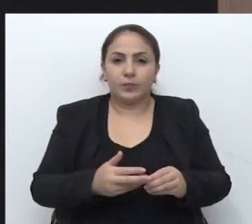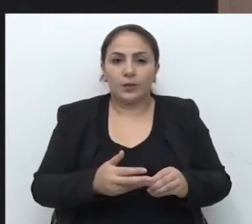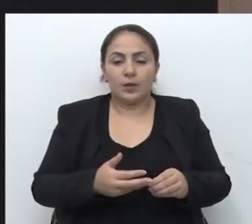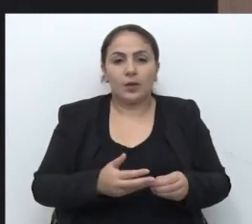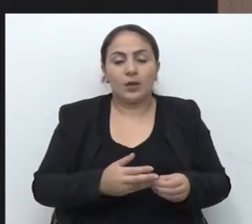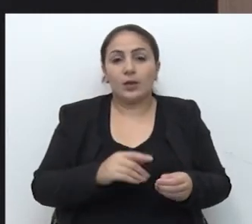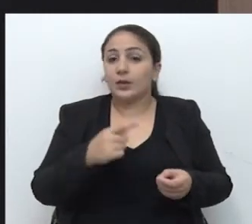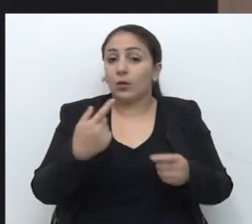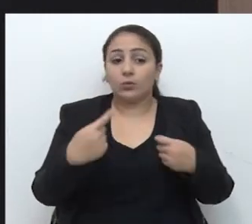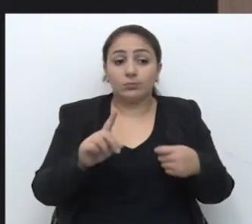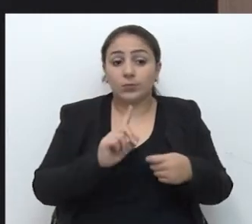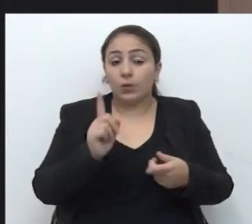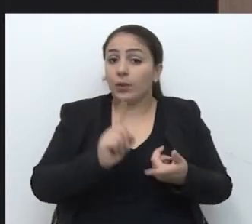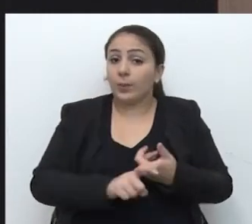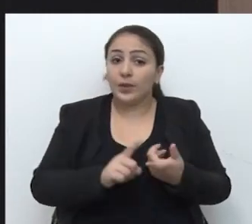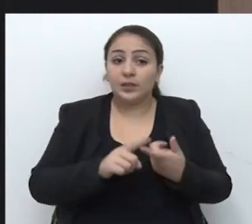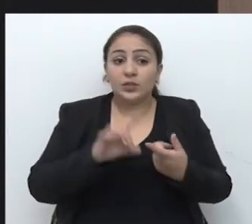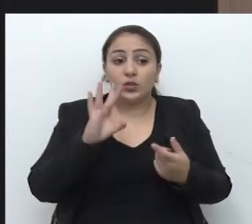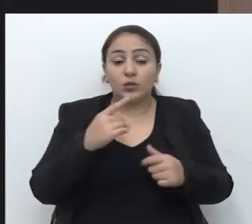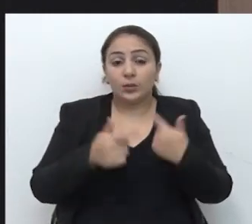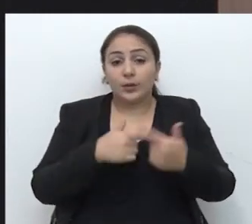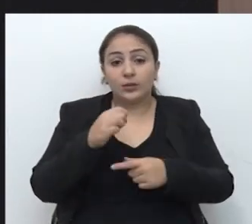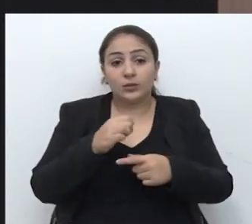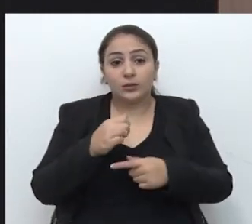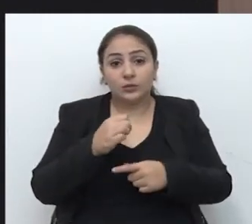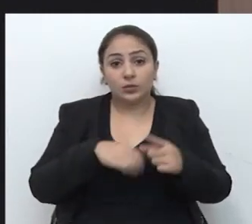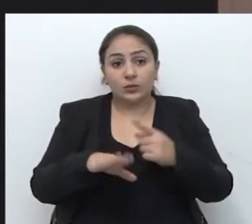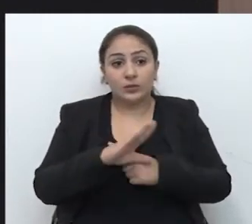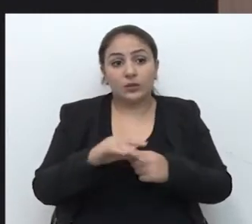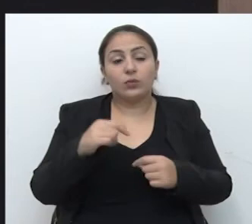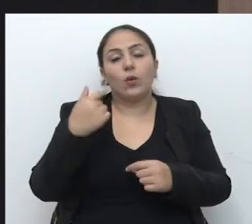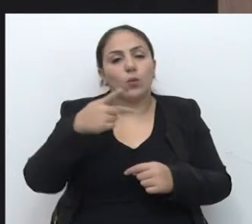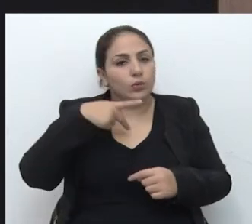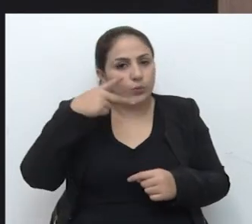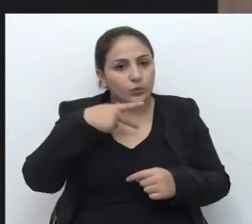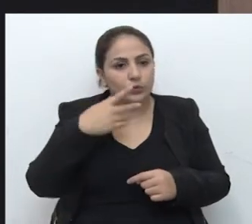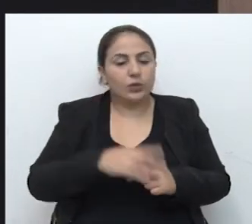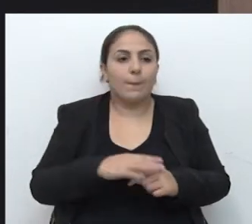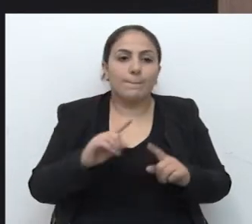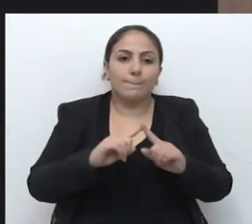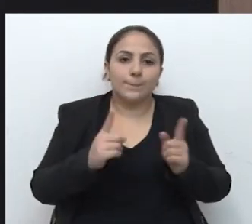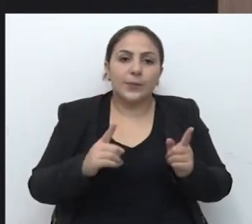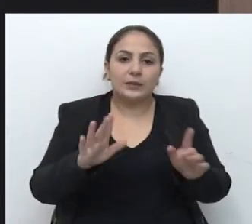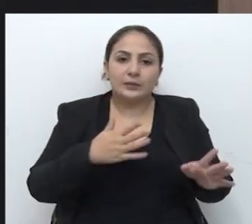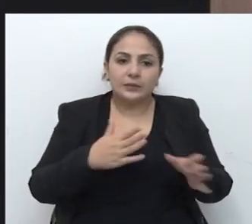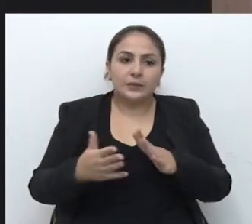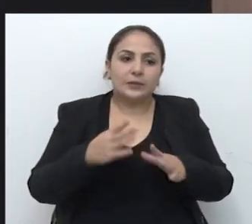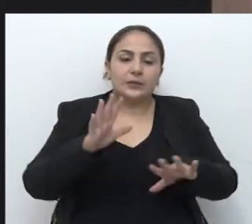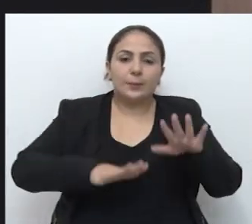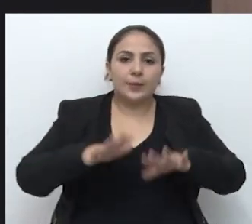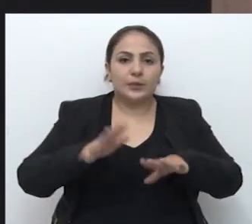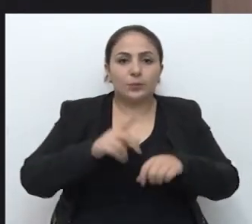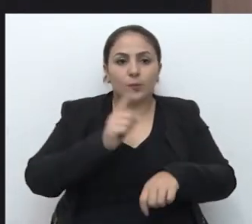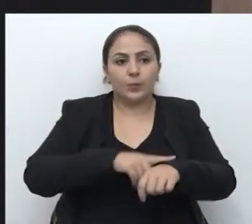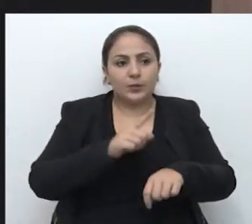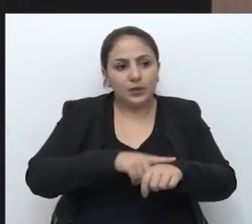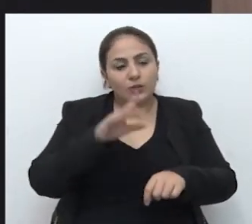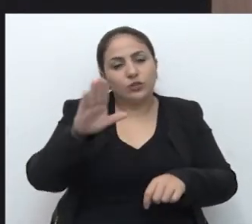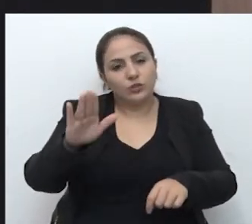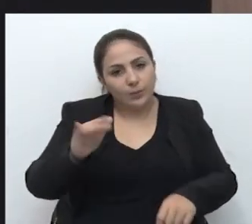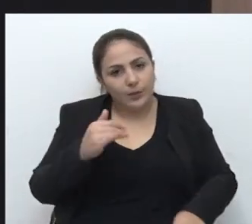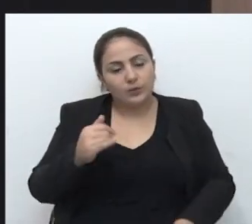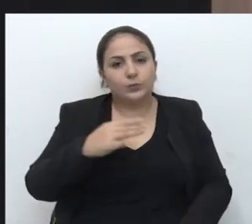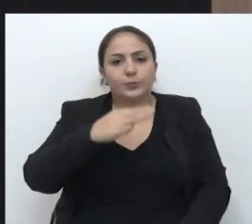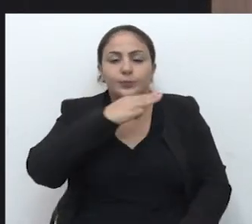dependem só da atuação do assistente social, que depende de outras políticas, de outros serviços. E em alguns casos, dependendo da situação, então